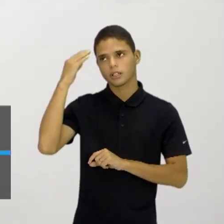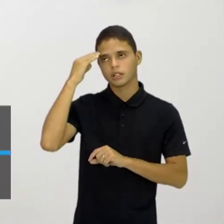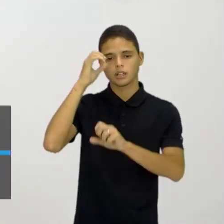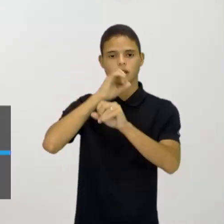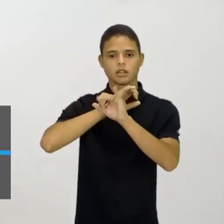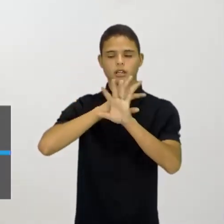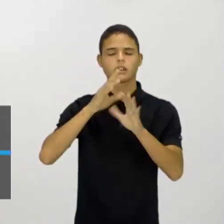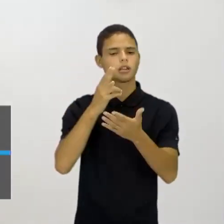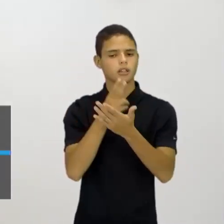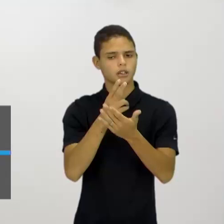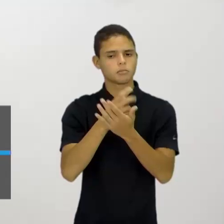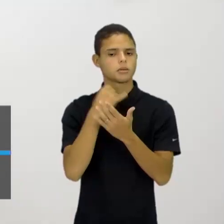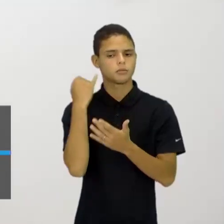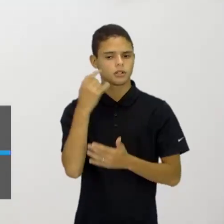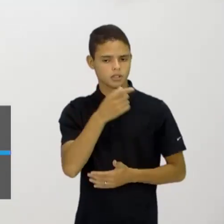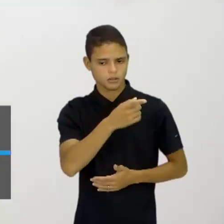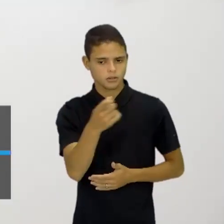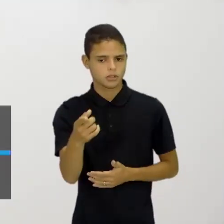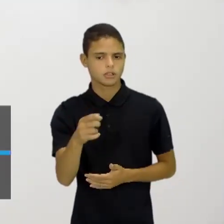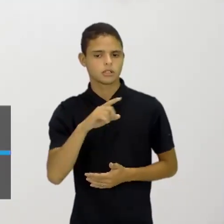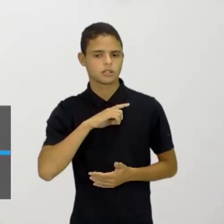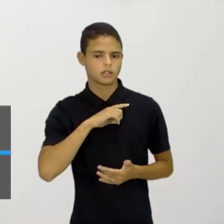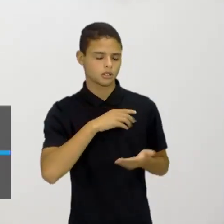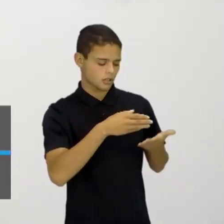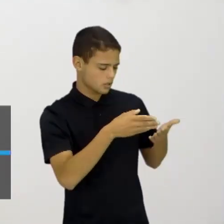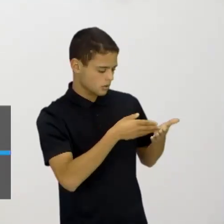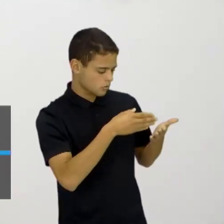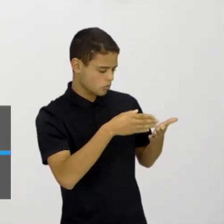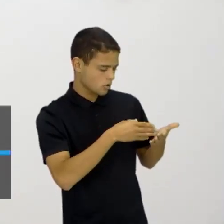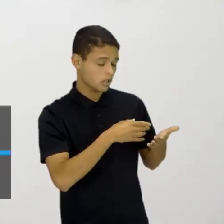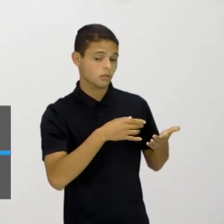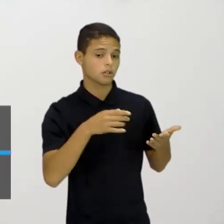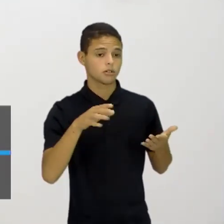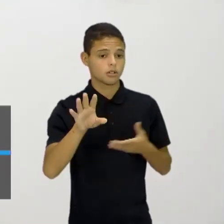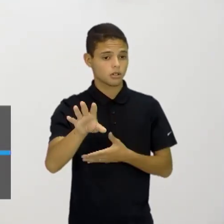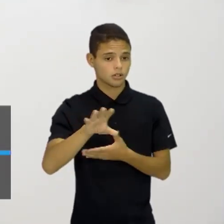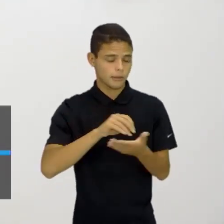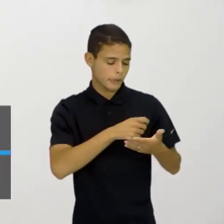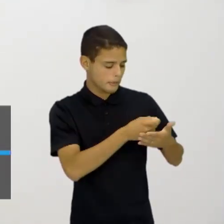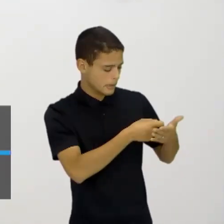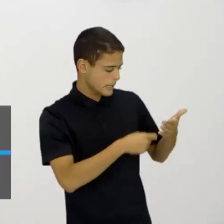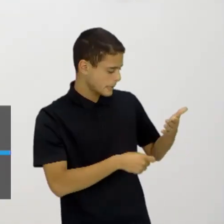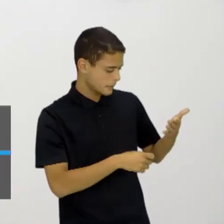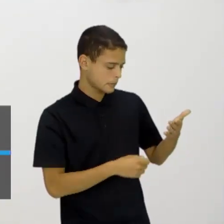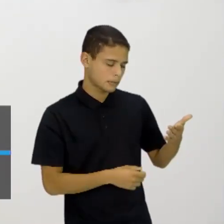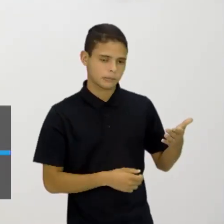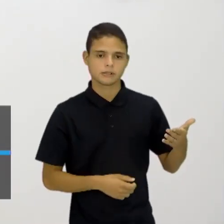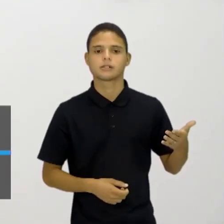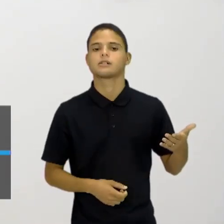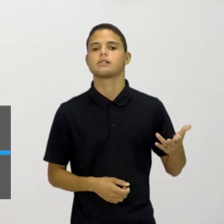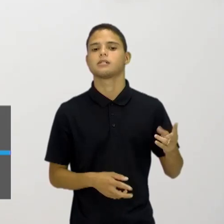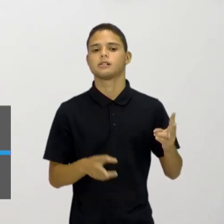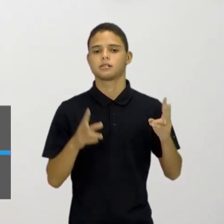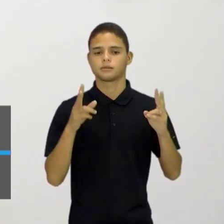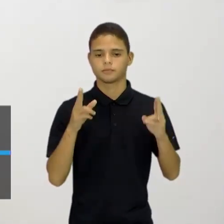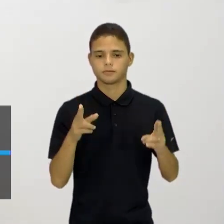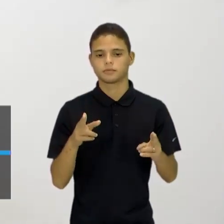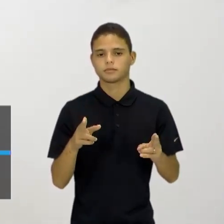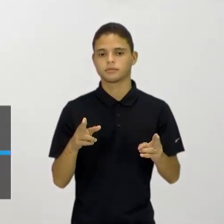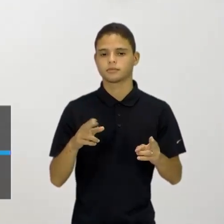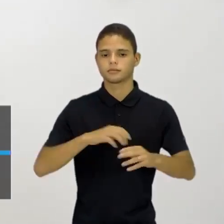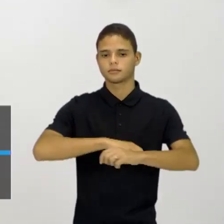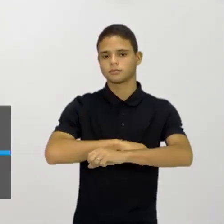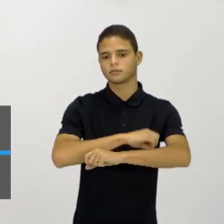que você tenha sempre um caderno para anotar e tudo mais a lua ela na eu não disse que a carinha nem a questão da e da